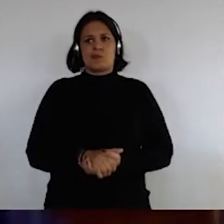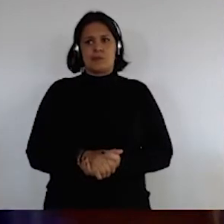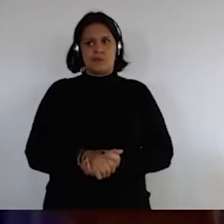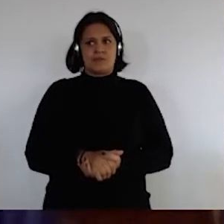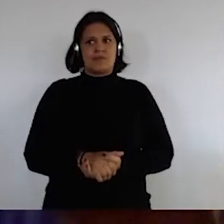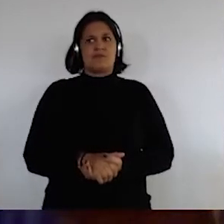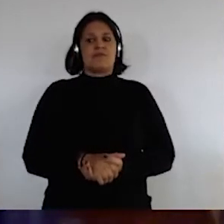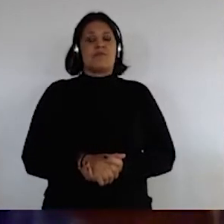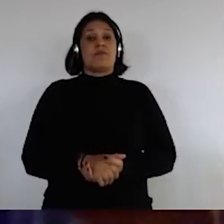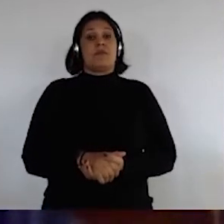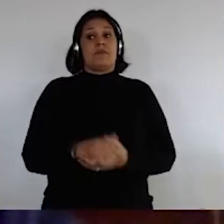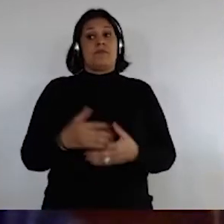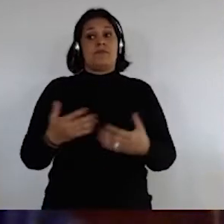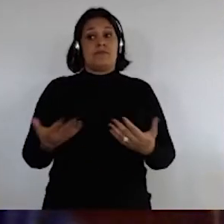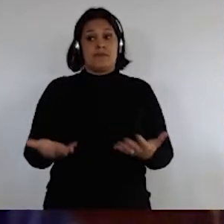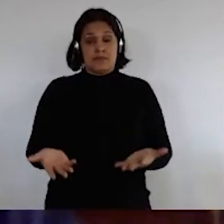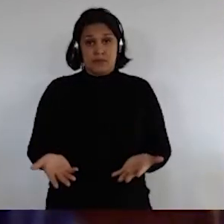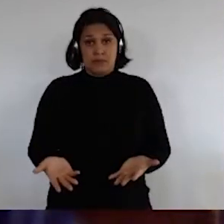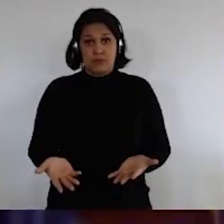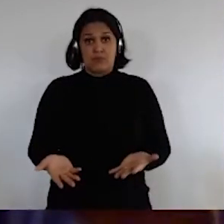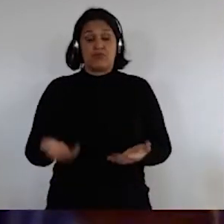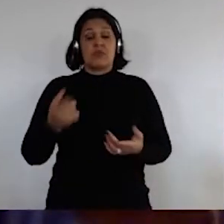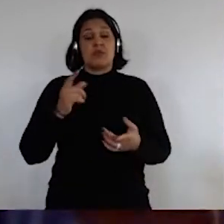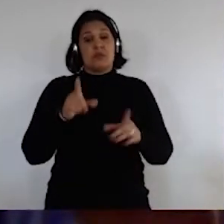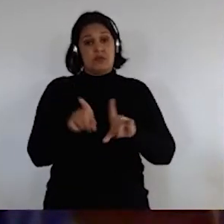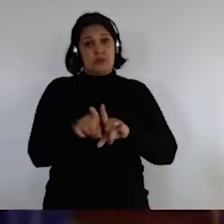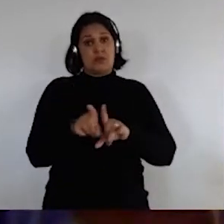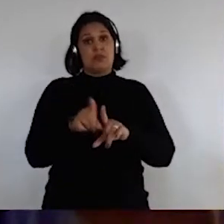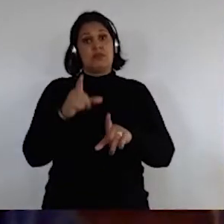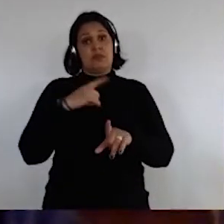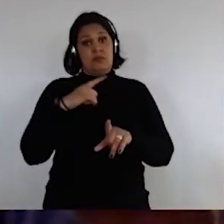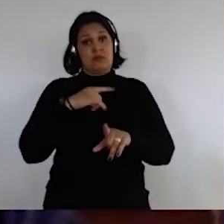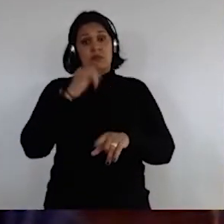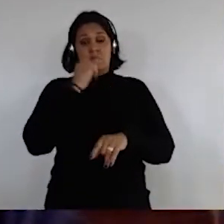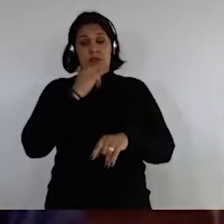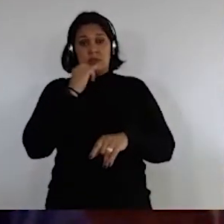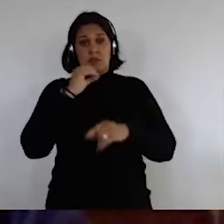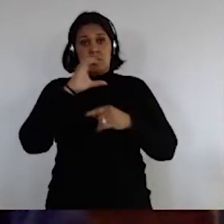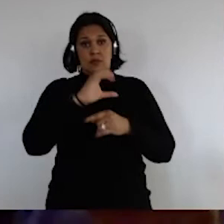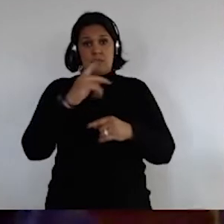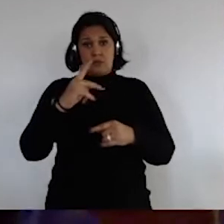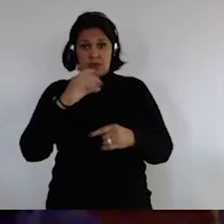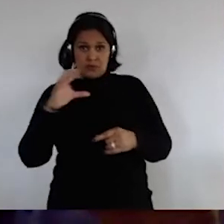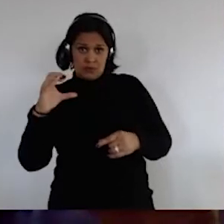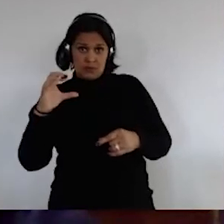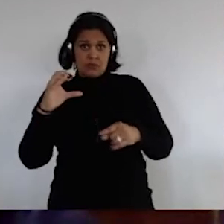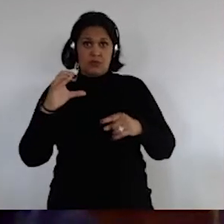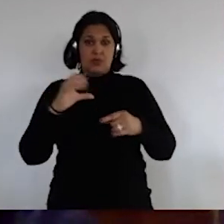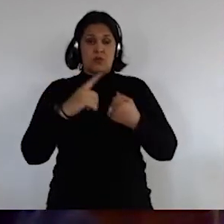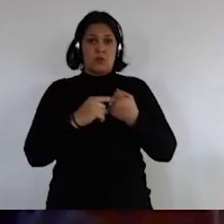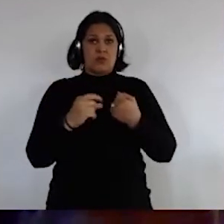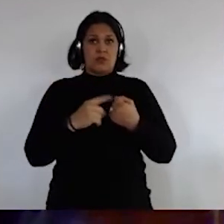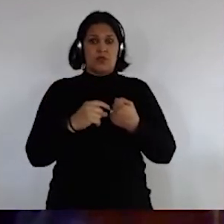mesma forma, nós temos previsão, sim, também no Código de Processo Civil, pelo artigo